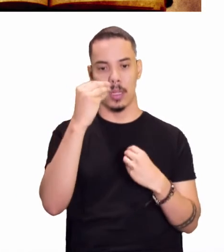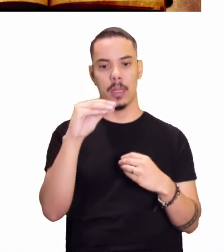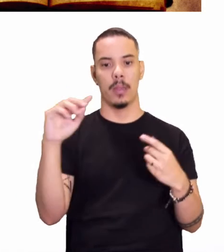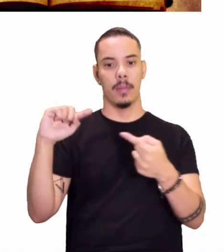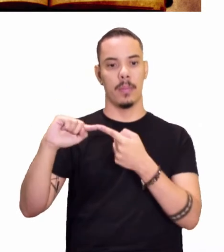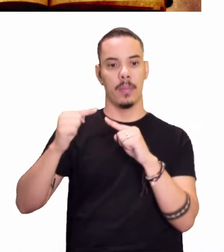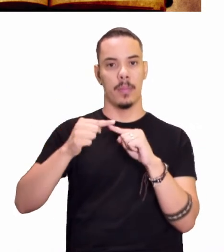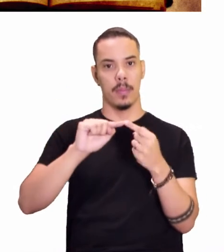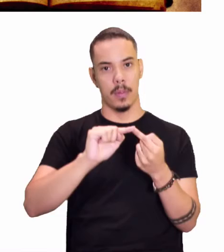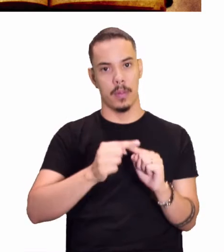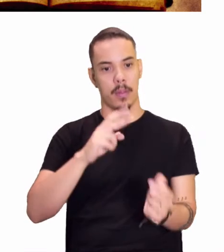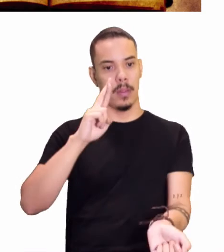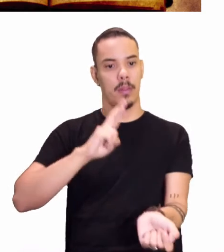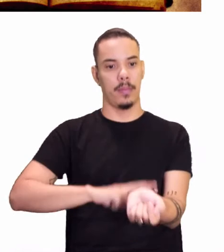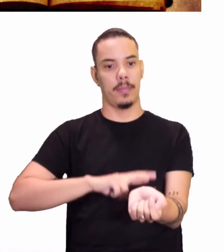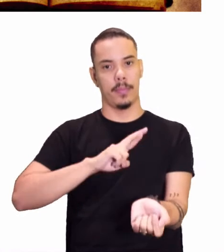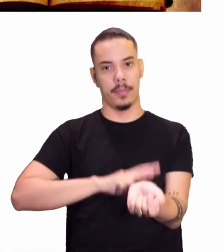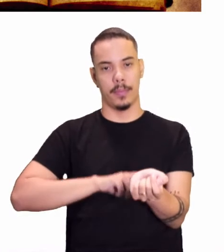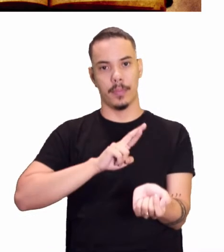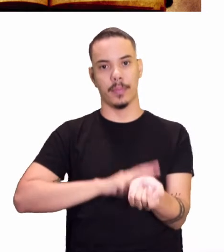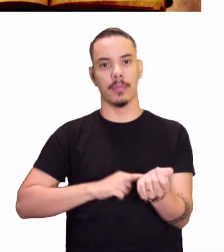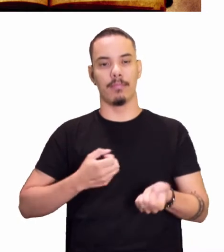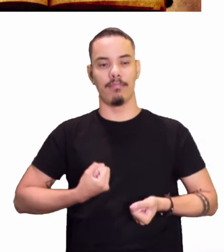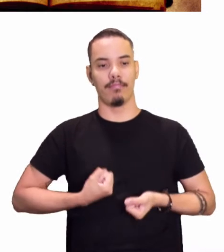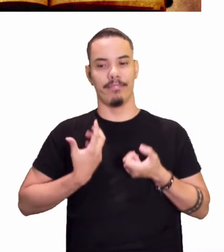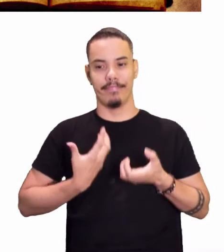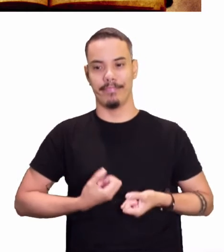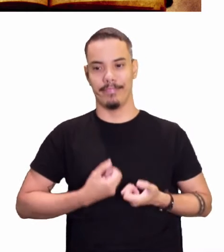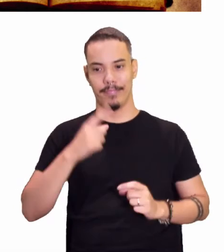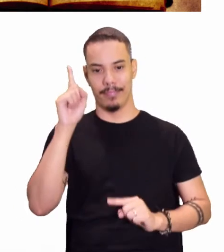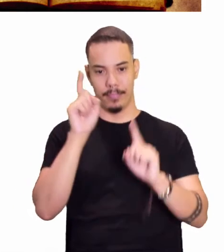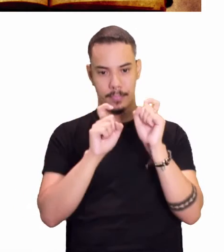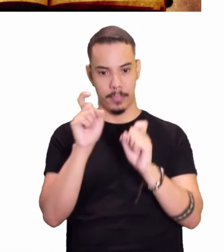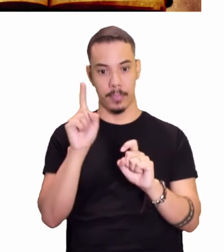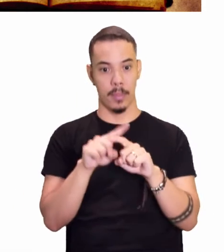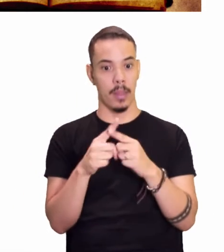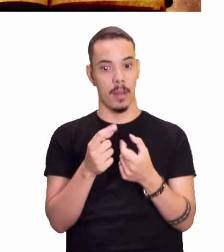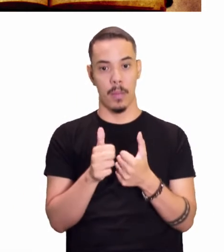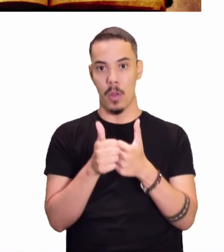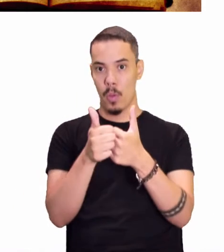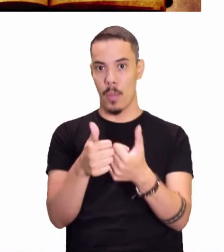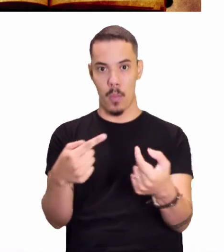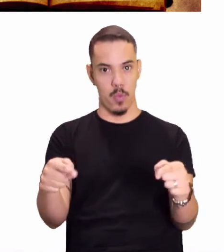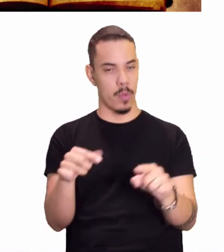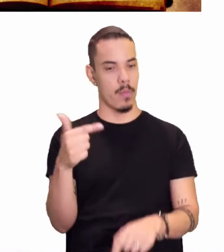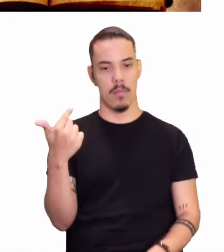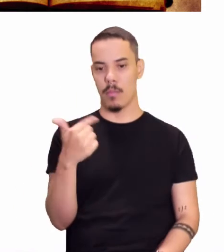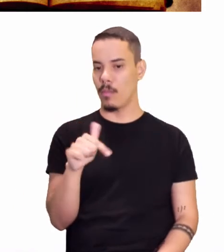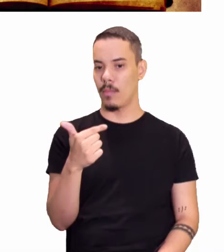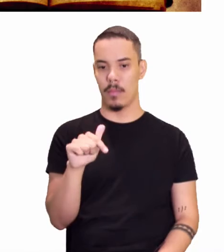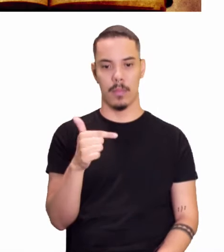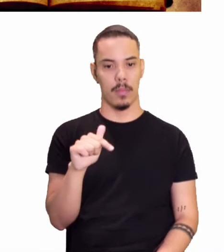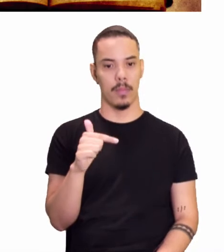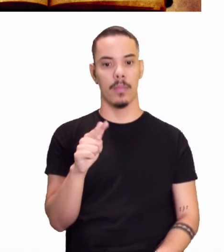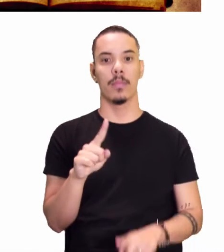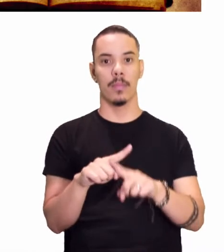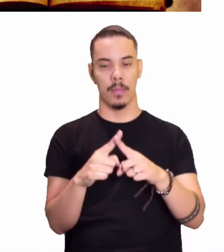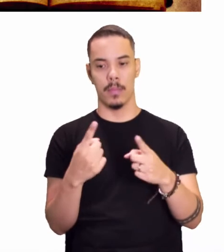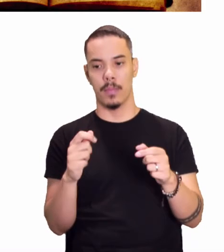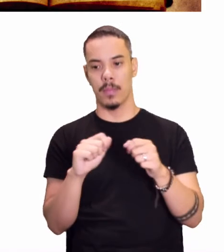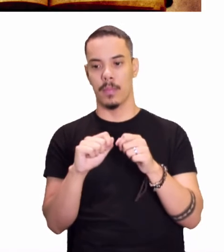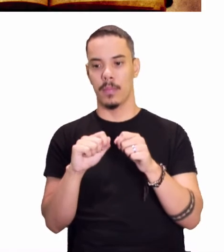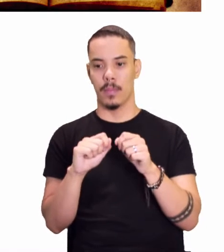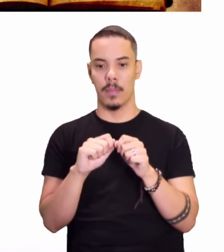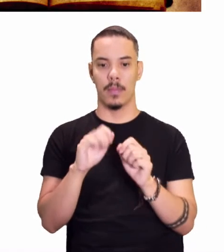métrica, ritmo, expressividade, e não era mais acompanhada por música, mas